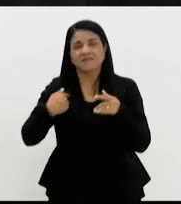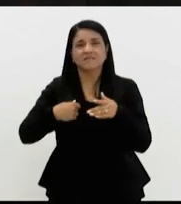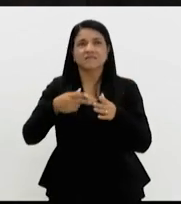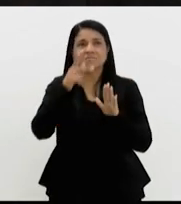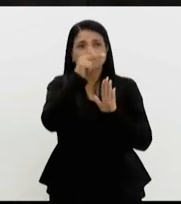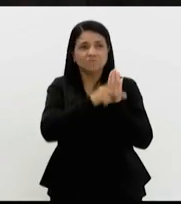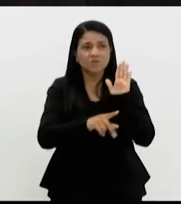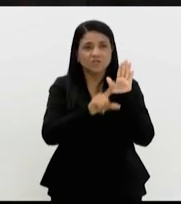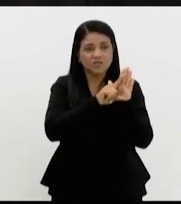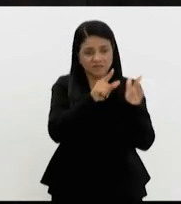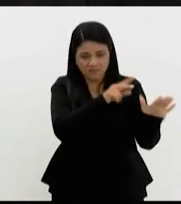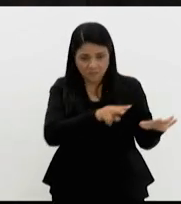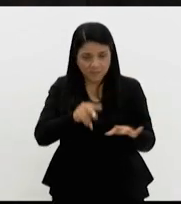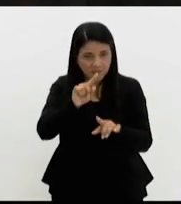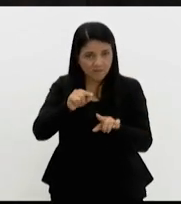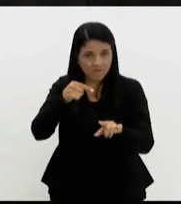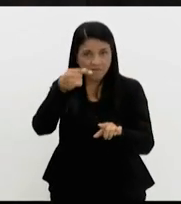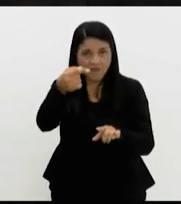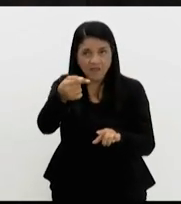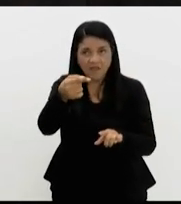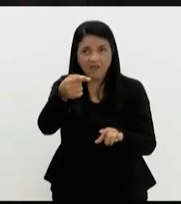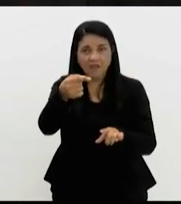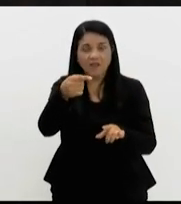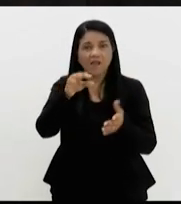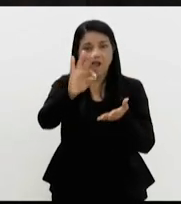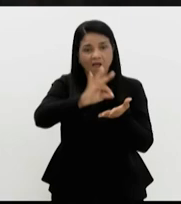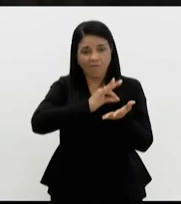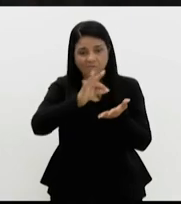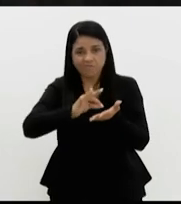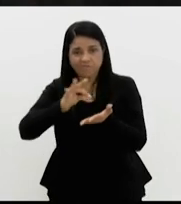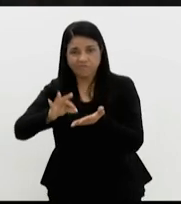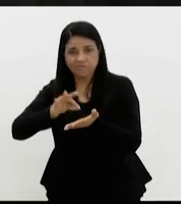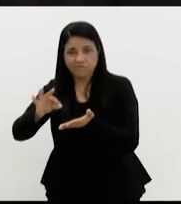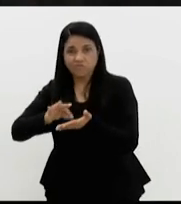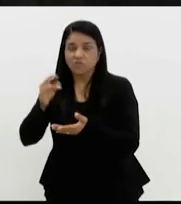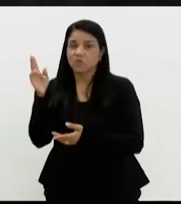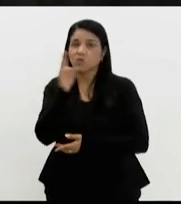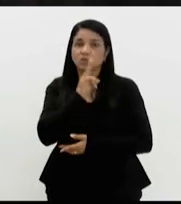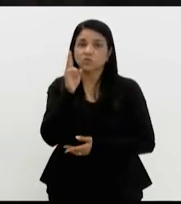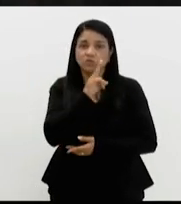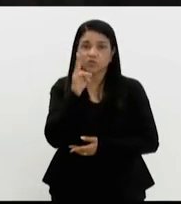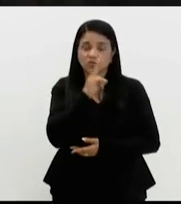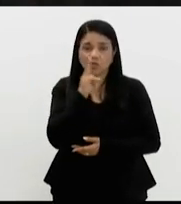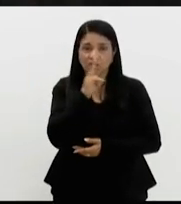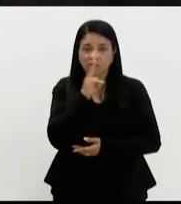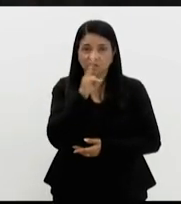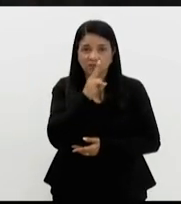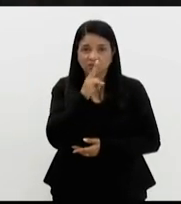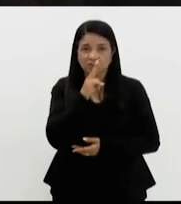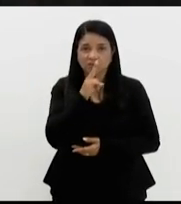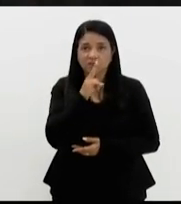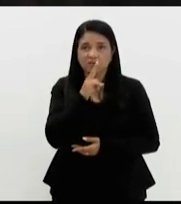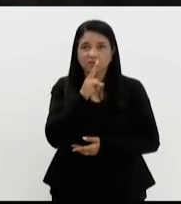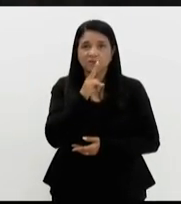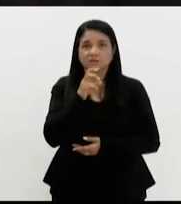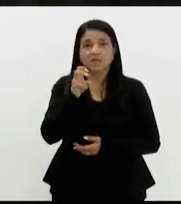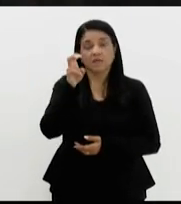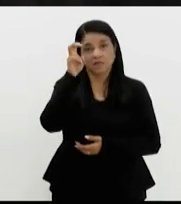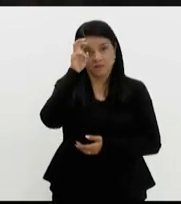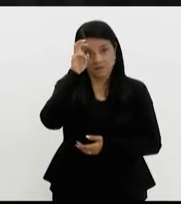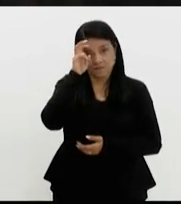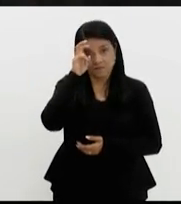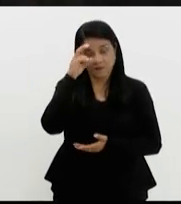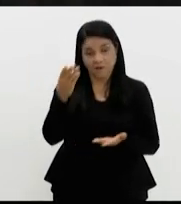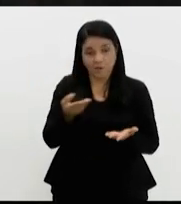que vem, colheu assinatura para ter urgência na quinta-feira e está